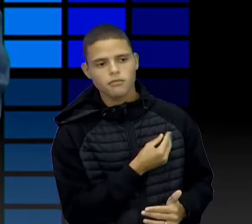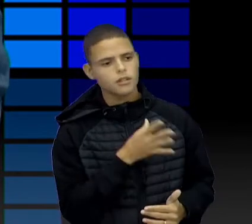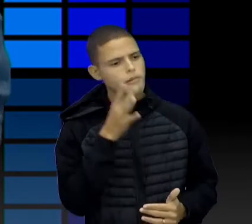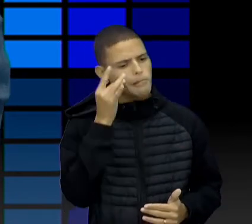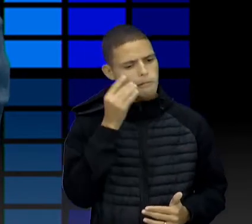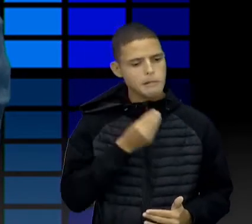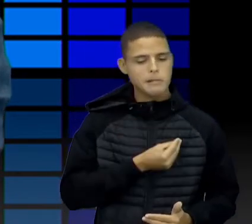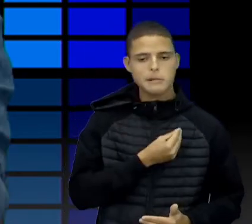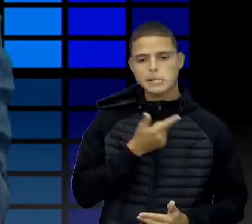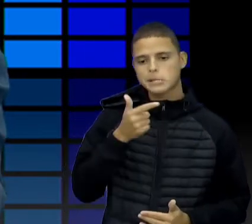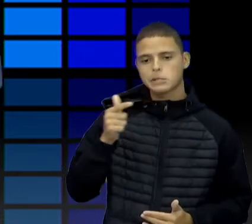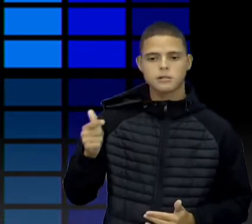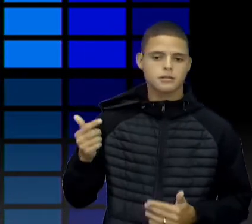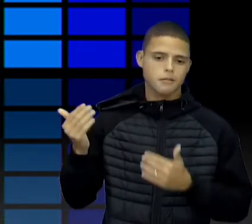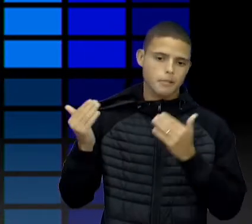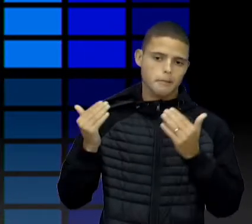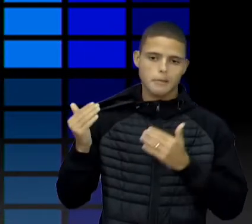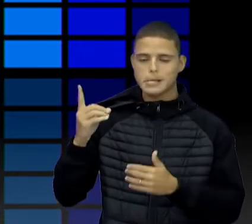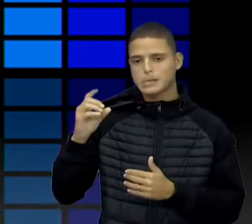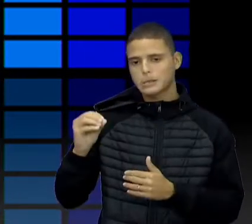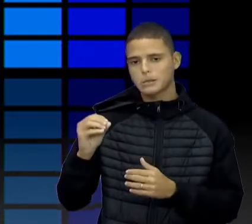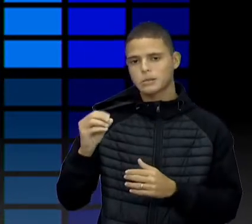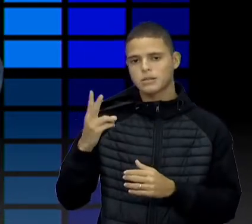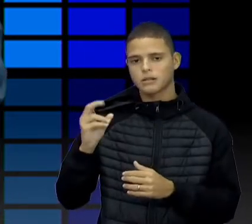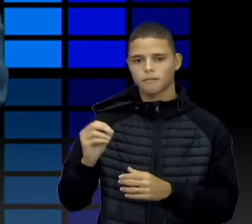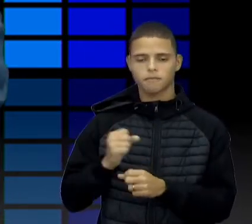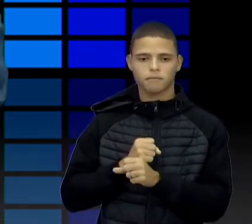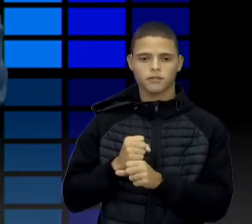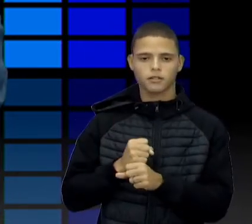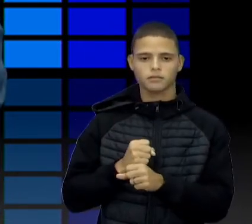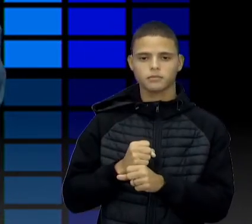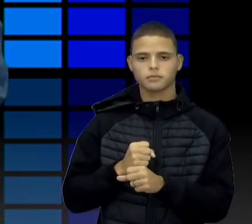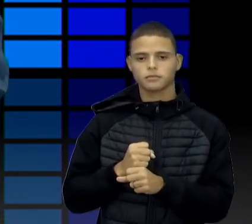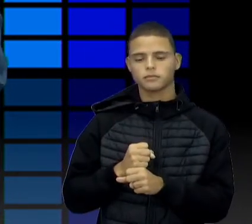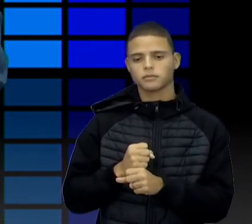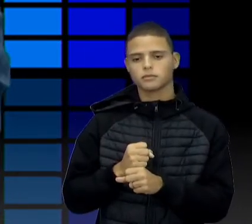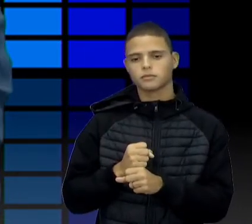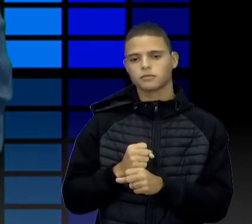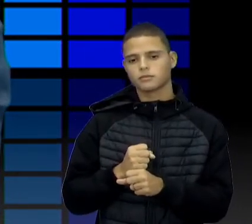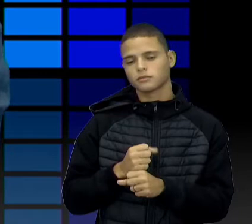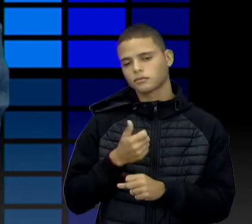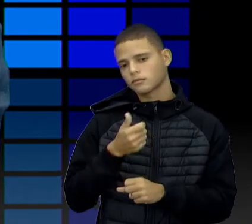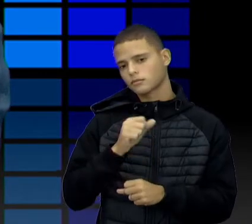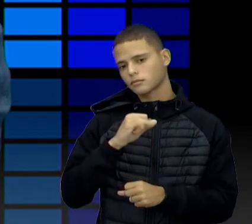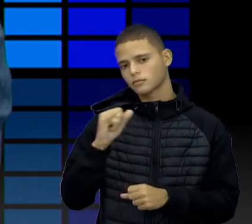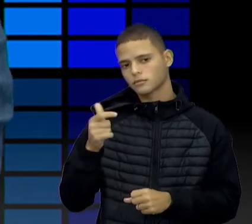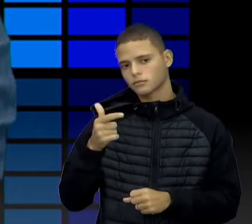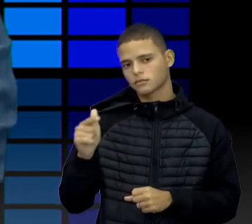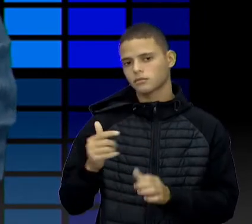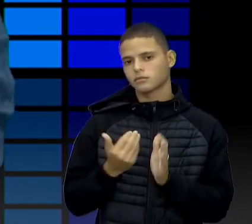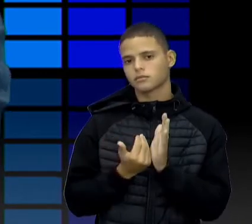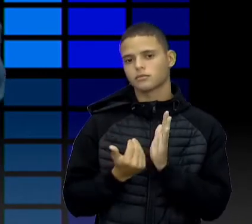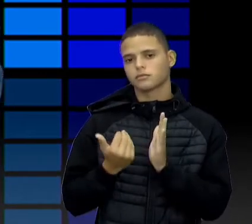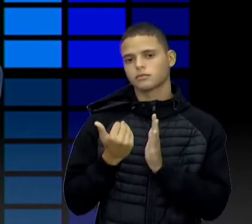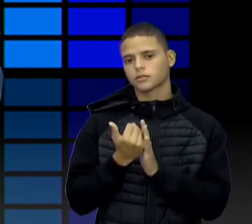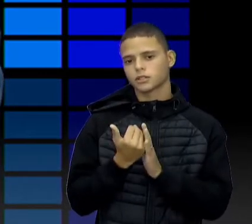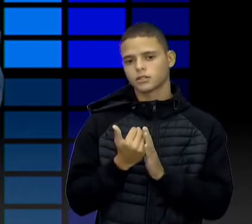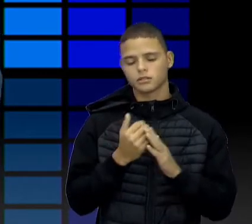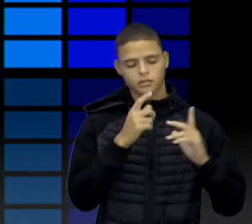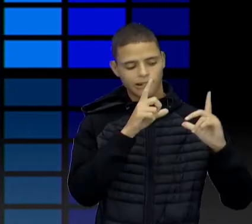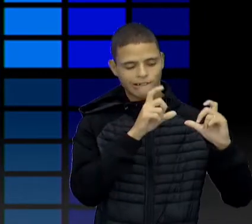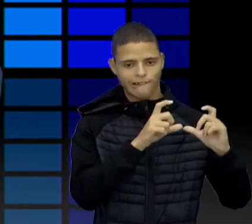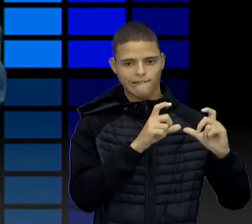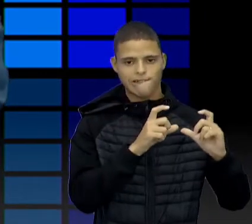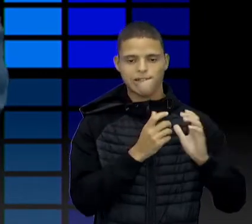Então, eu não tenho dúvidas que daqui 10, 20 anos, se não a grande maioria, mas essa foto vai